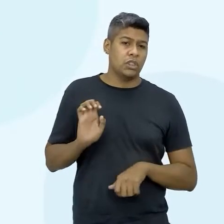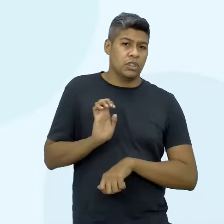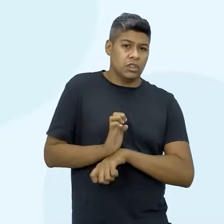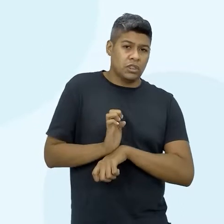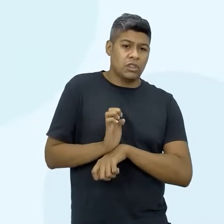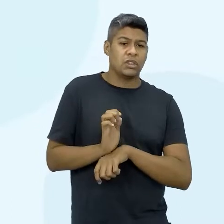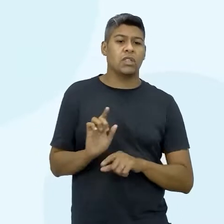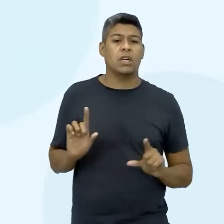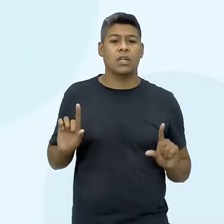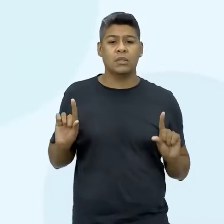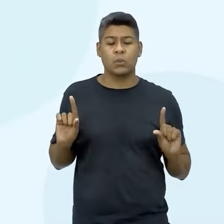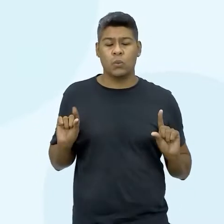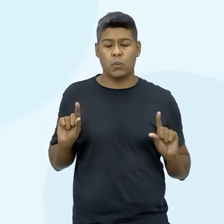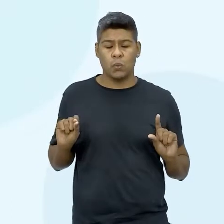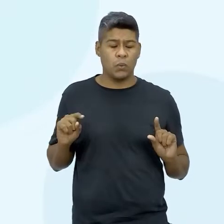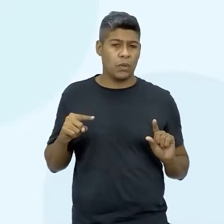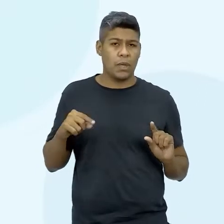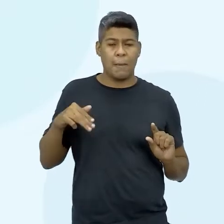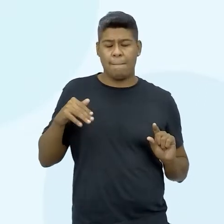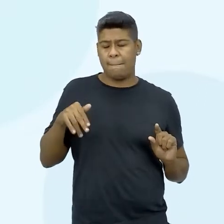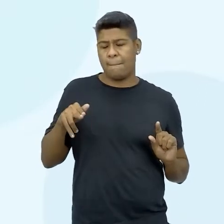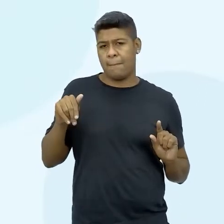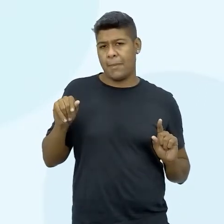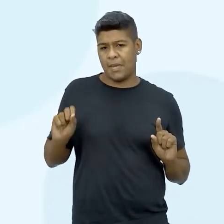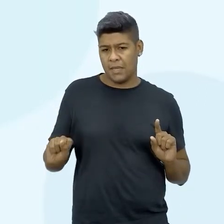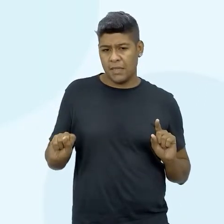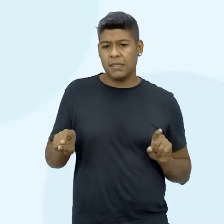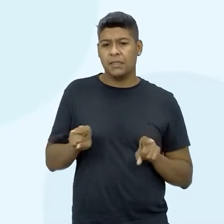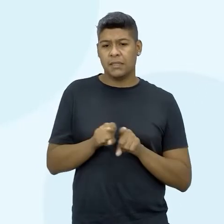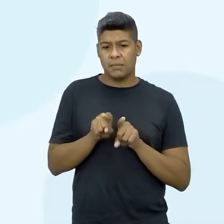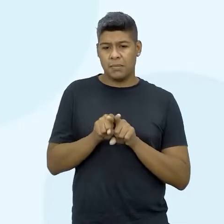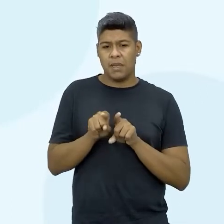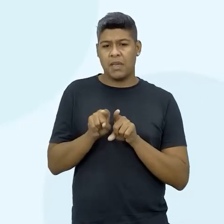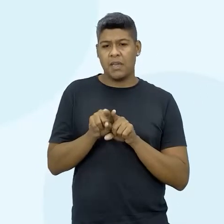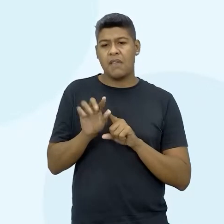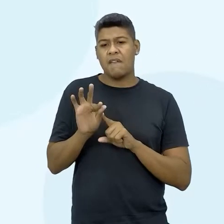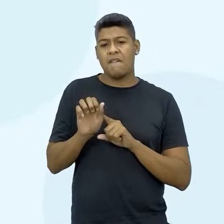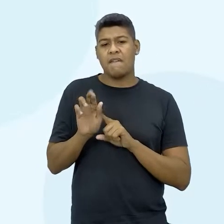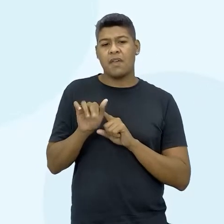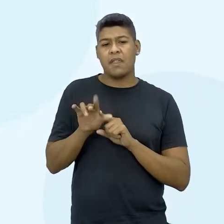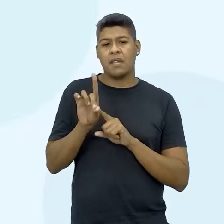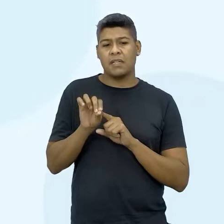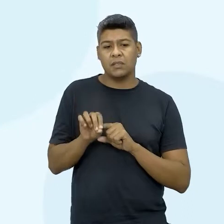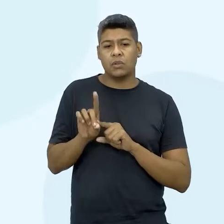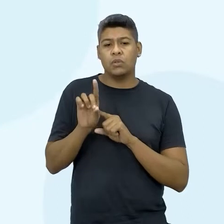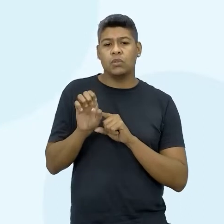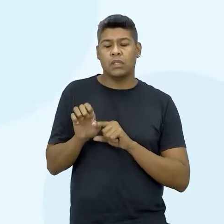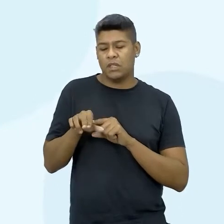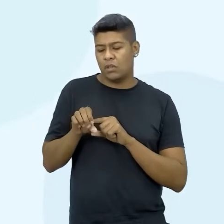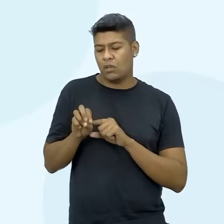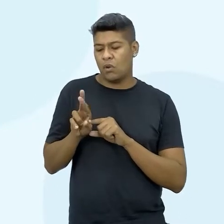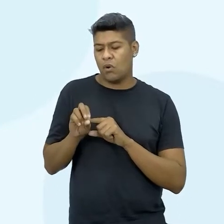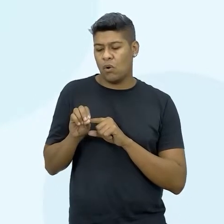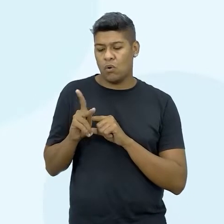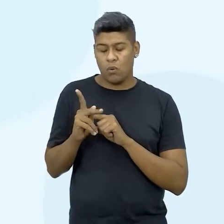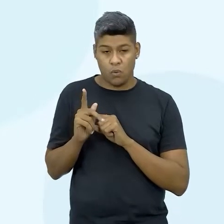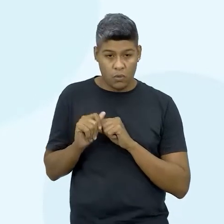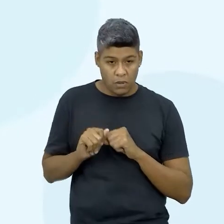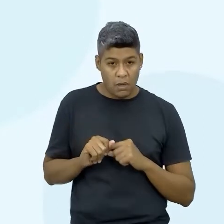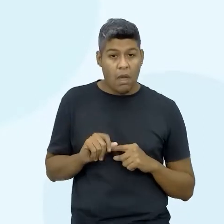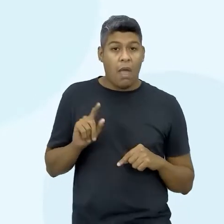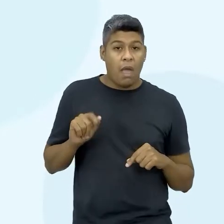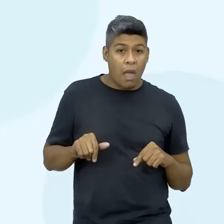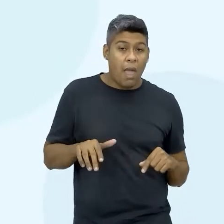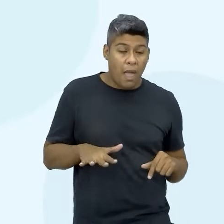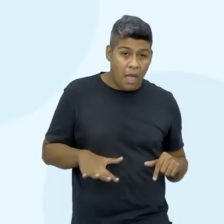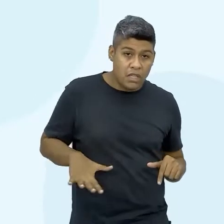no estado de Minas Gerais, por exemplo, e as ilhas de Fernando de Noronha e Trindade. Essas são as regiões em que provavelmente,